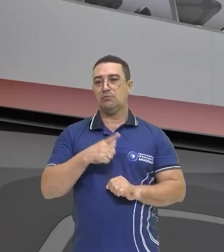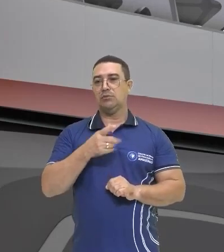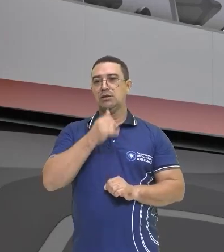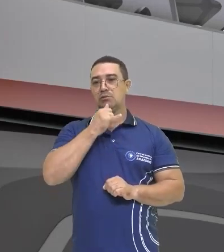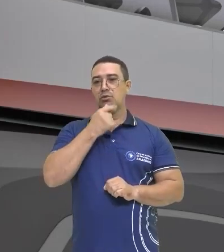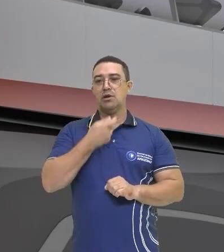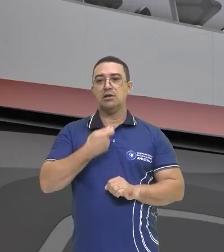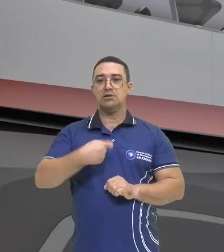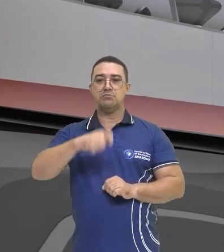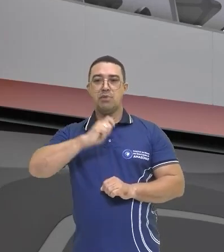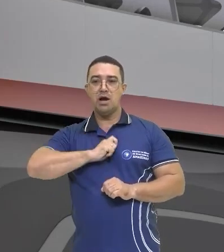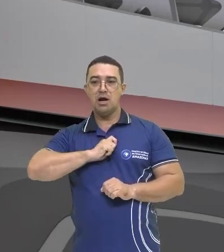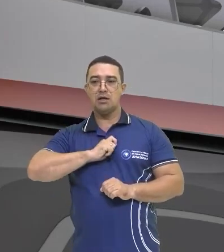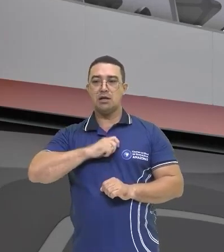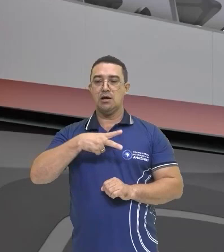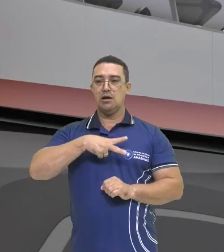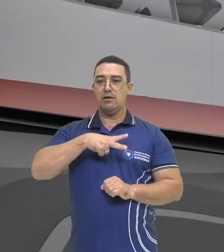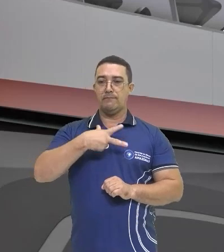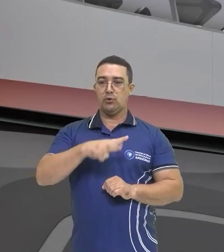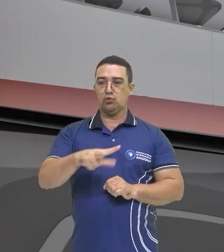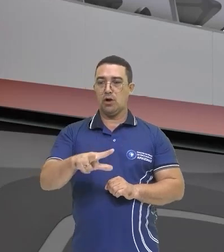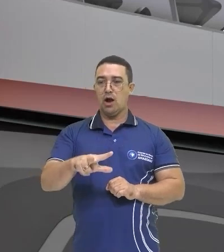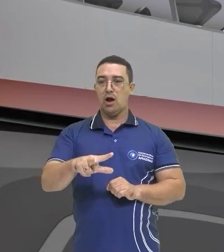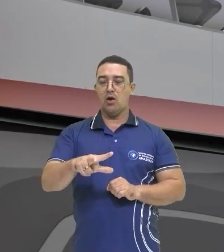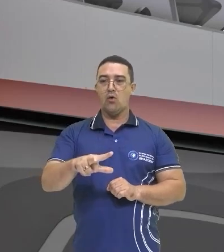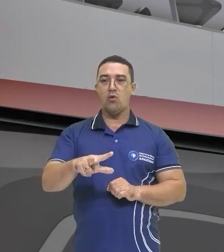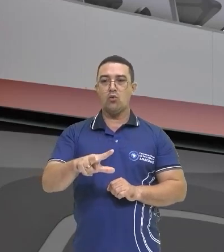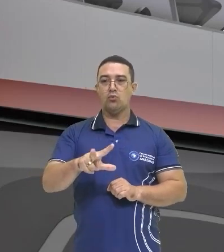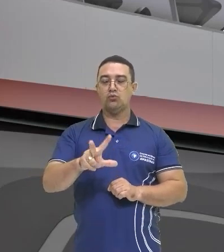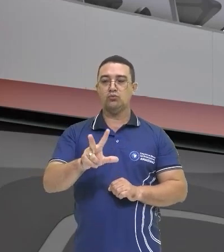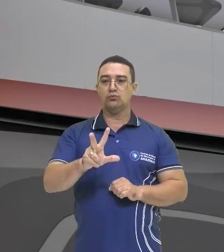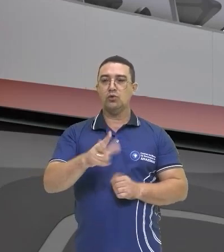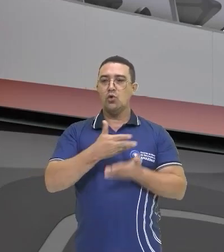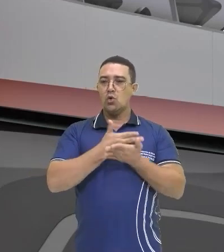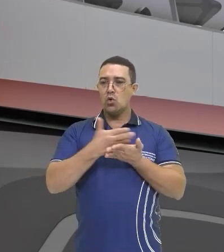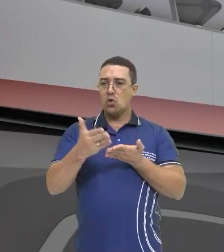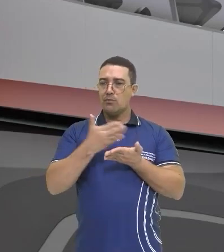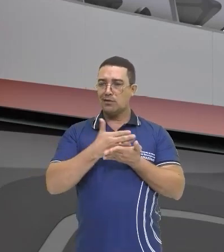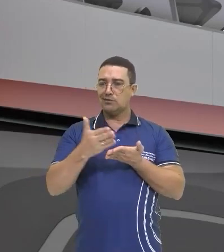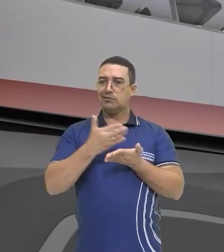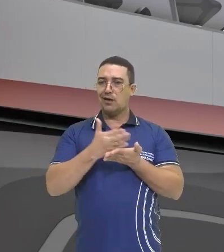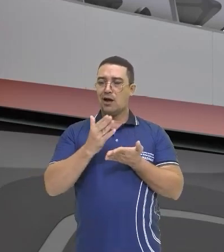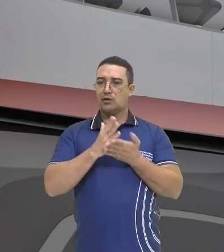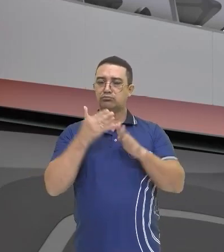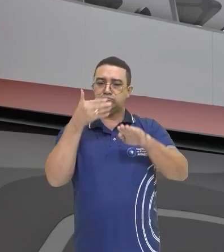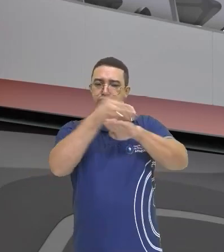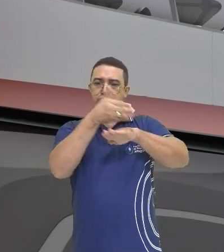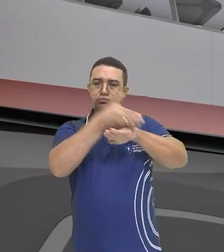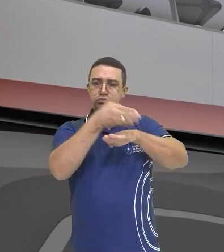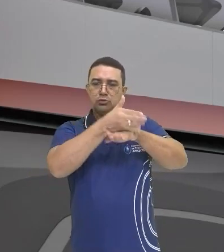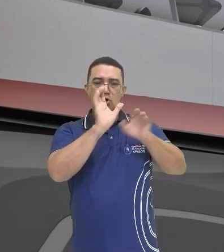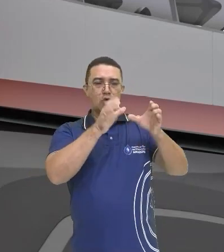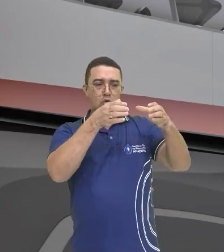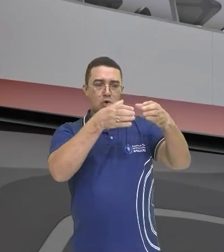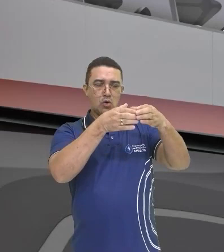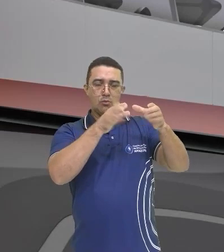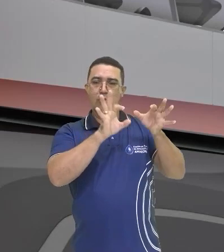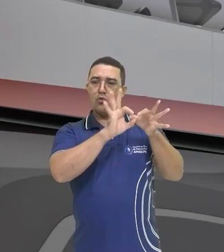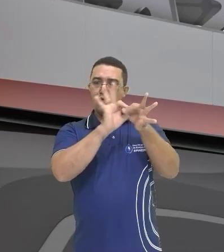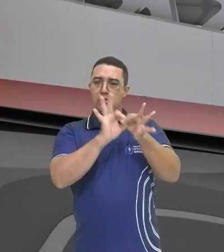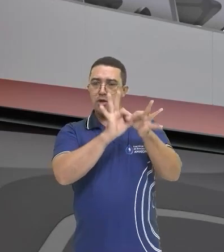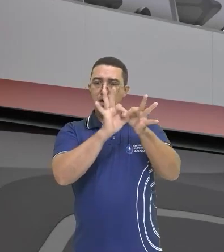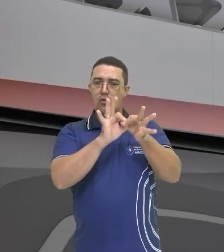Espanha, que é o caso de Portugal, tá certo? Que começaram também a fazer parte da